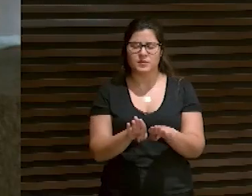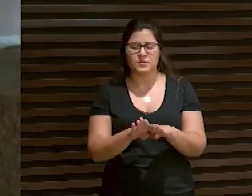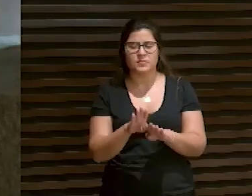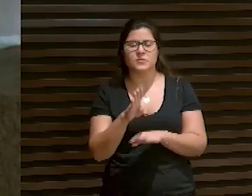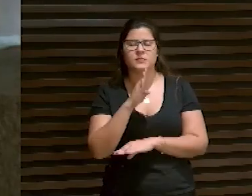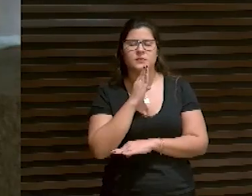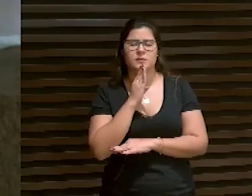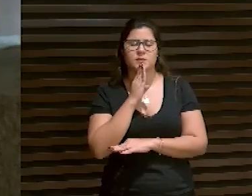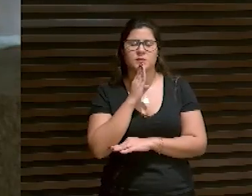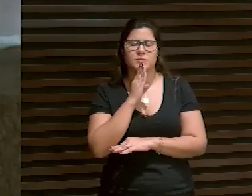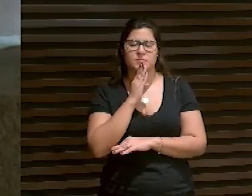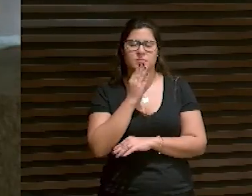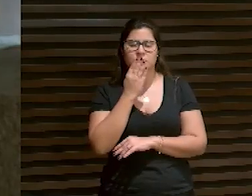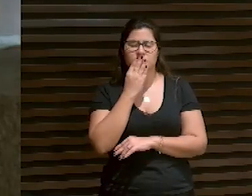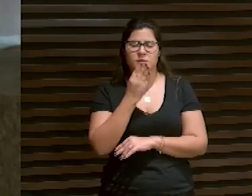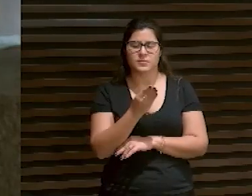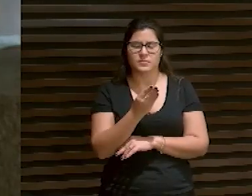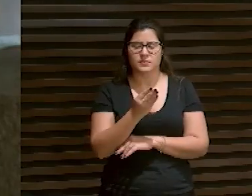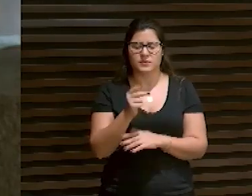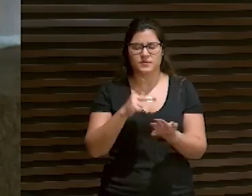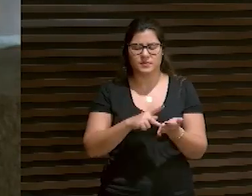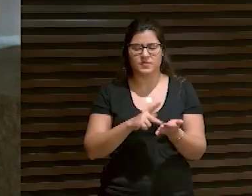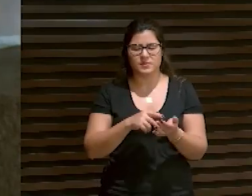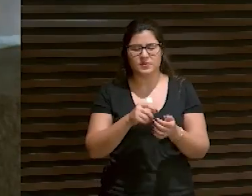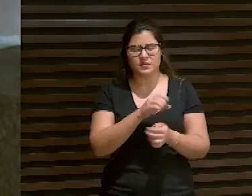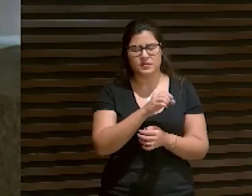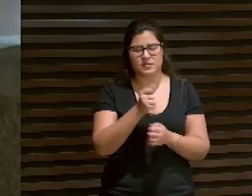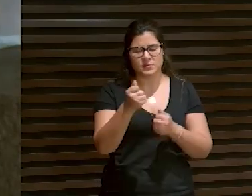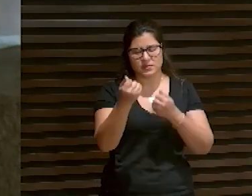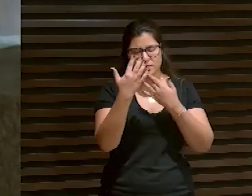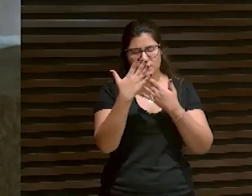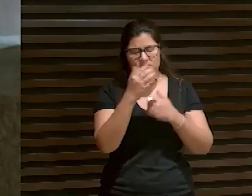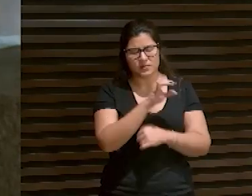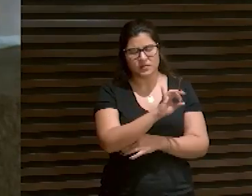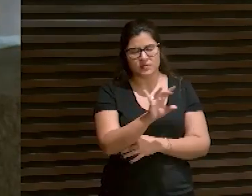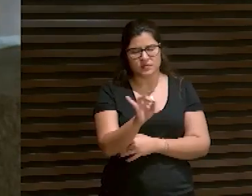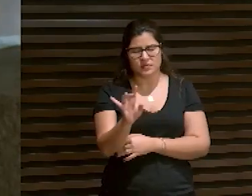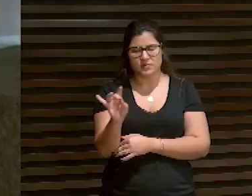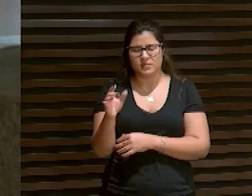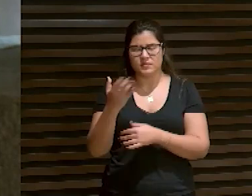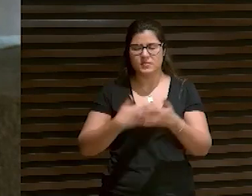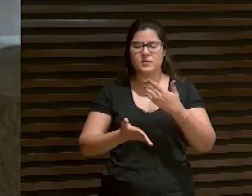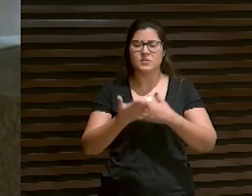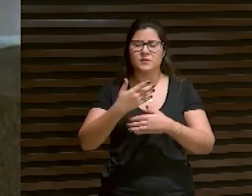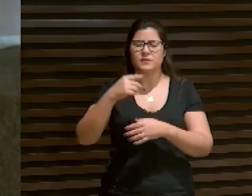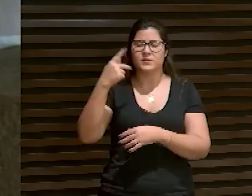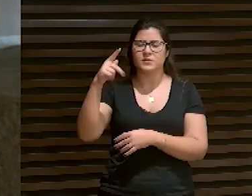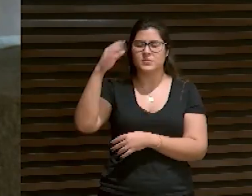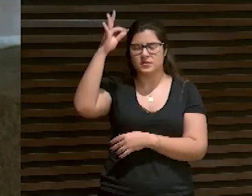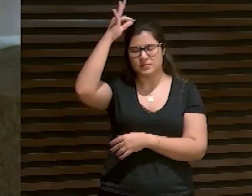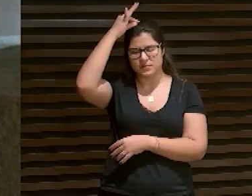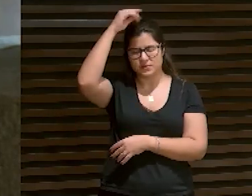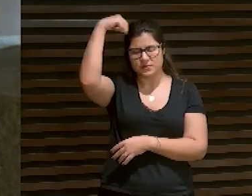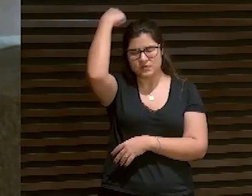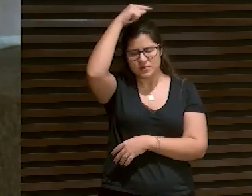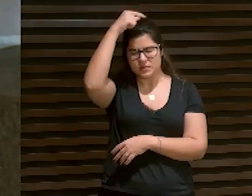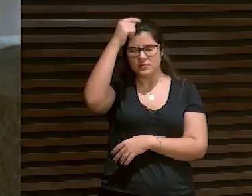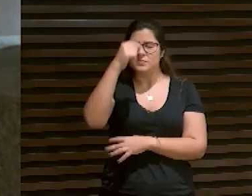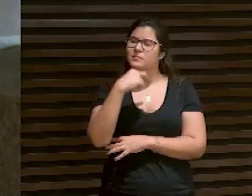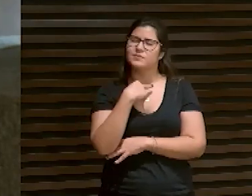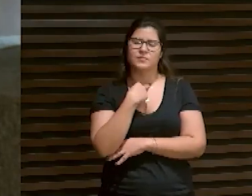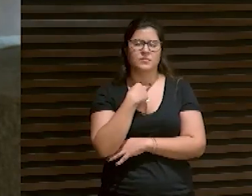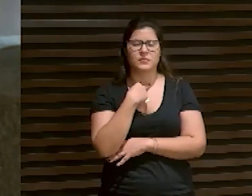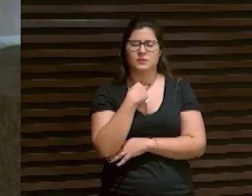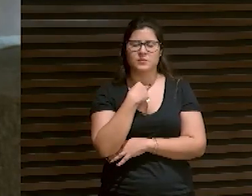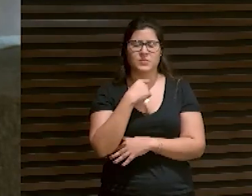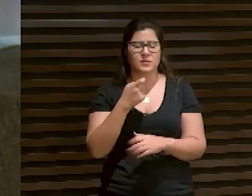aqui sejam reveladas a cada um de nós pelo teu Espírito Santo. Não permita que a